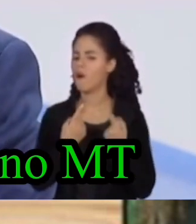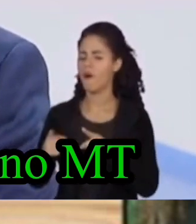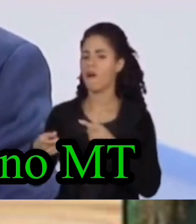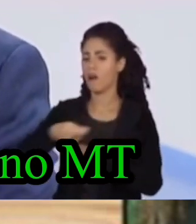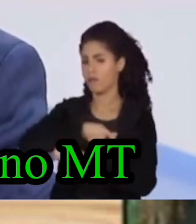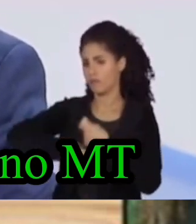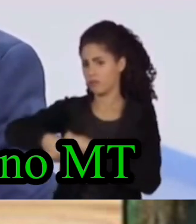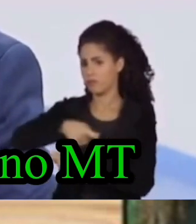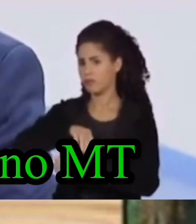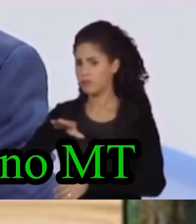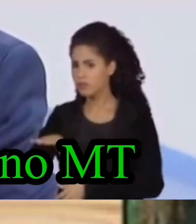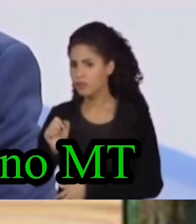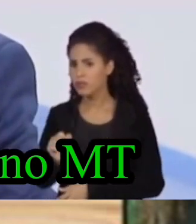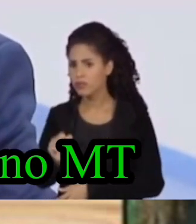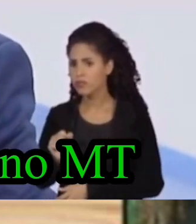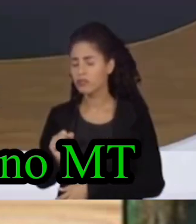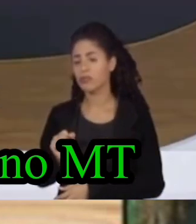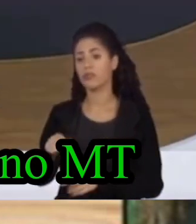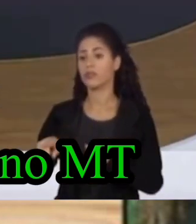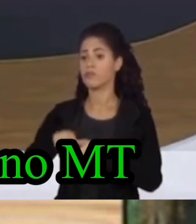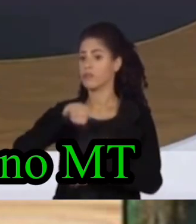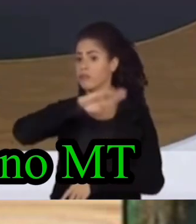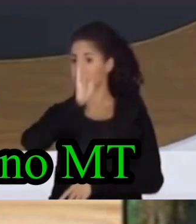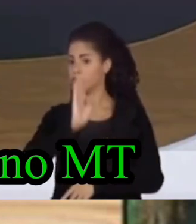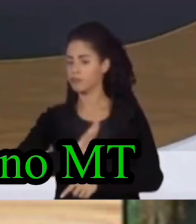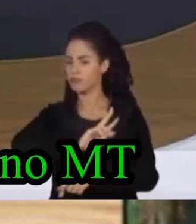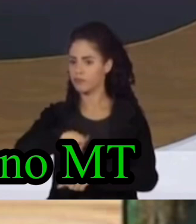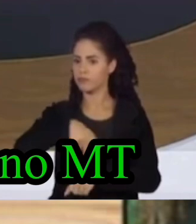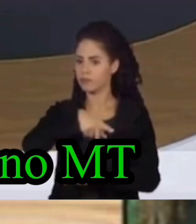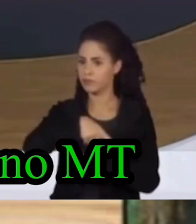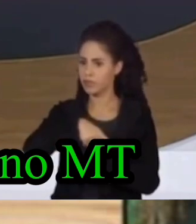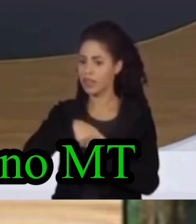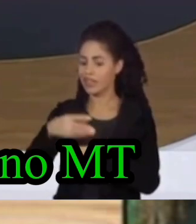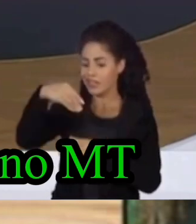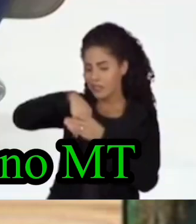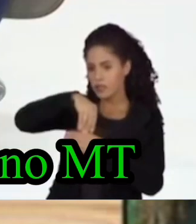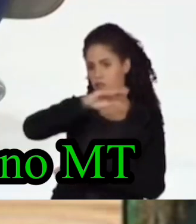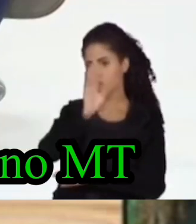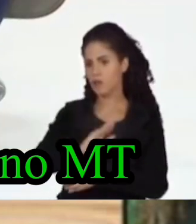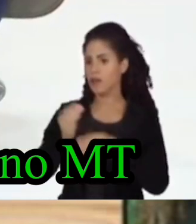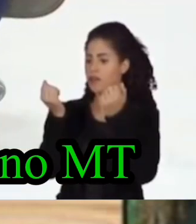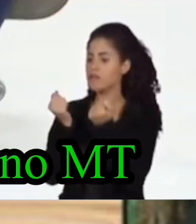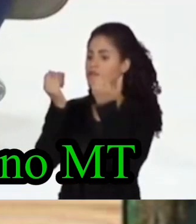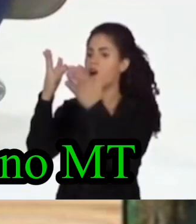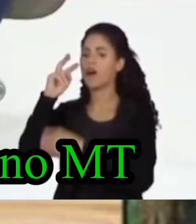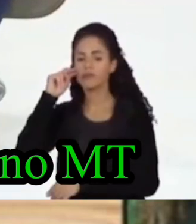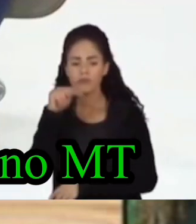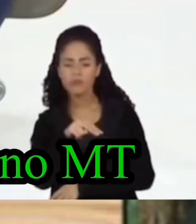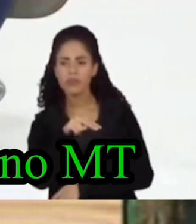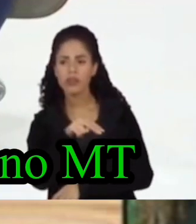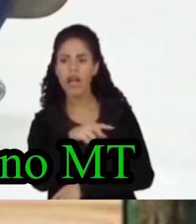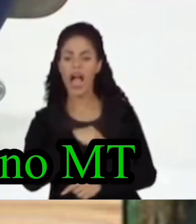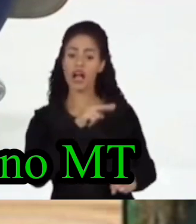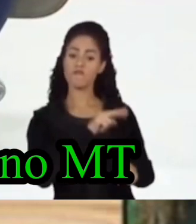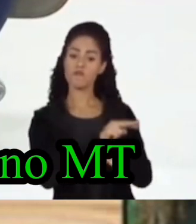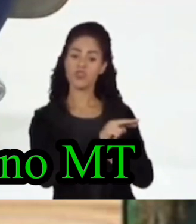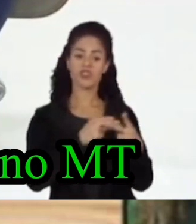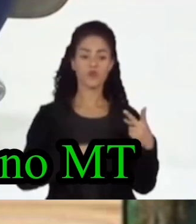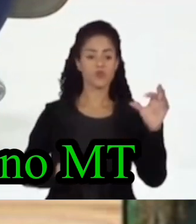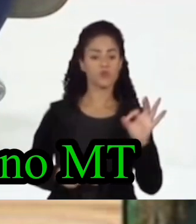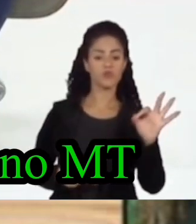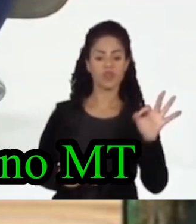brasileira contra a imagem do nosso país dentro do nosso país e fora então por que que eu vou proteger